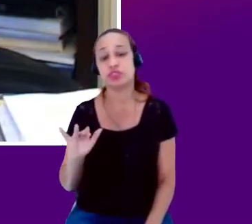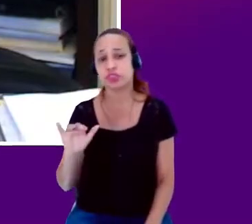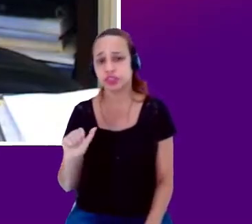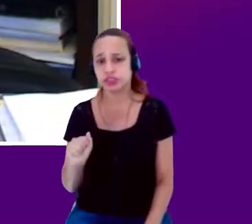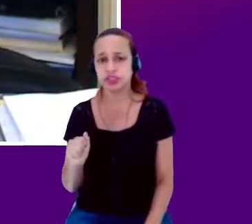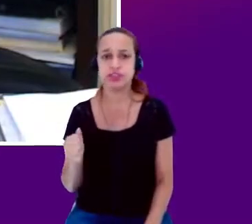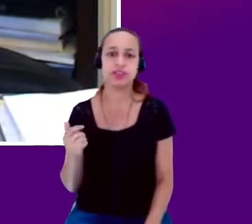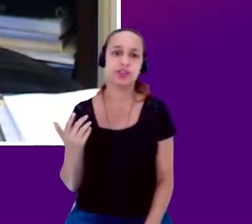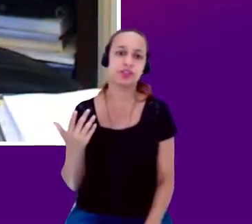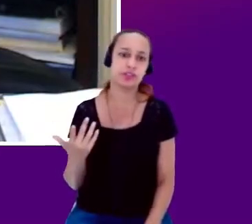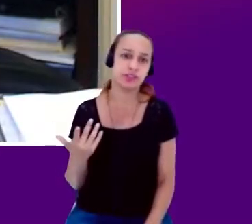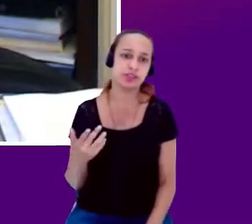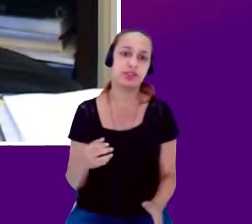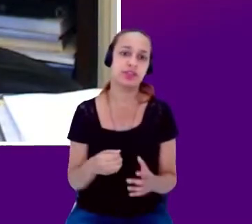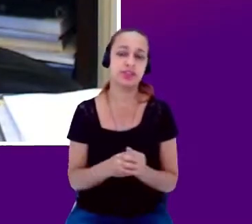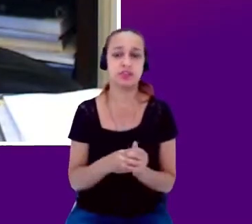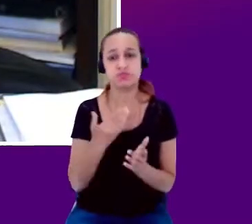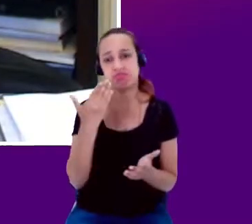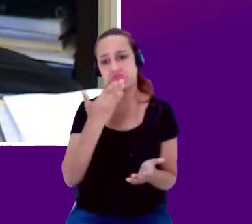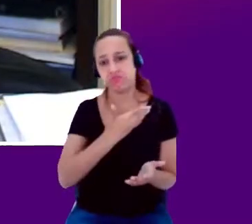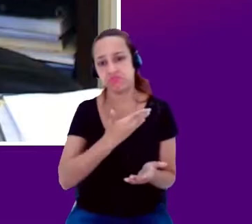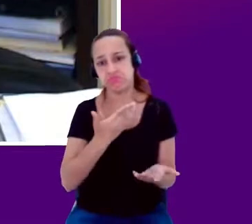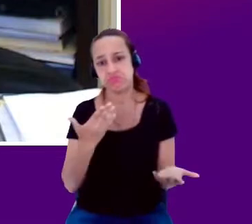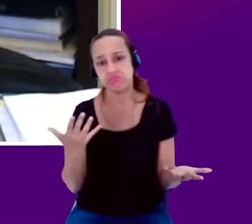contas e a